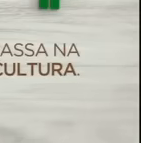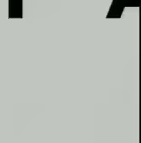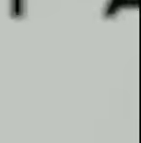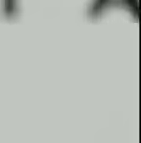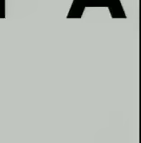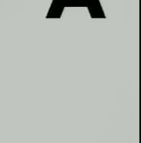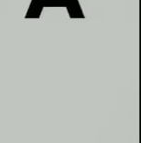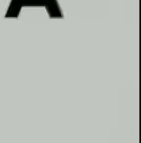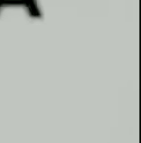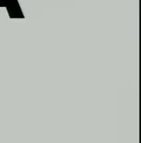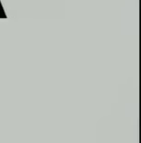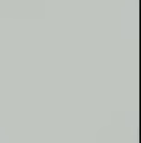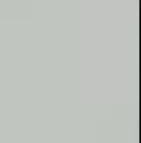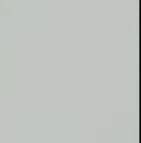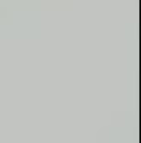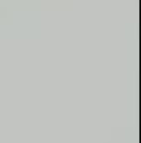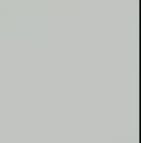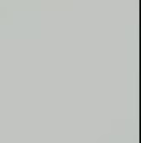cultura.